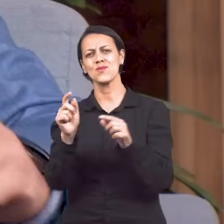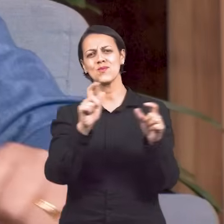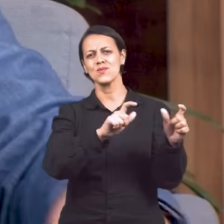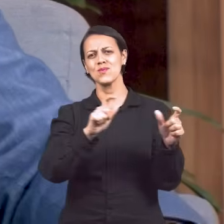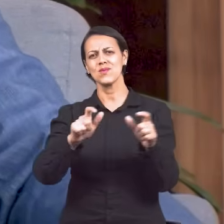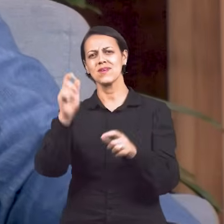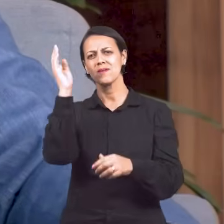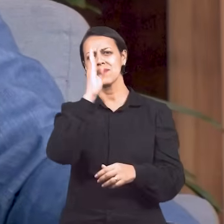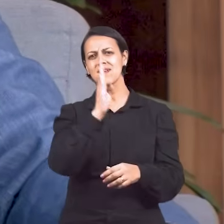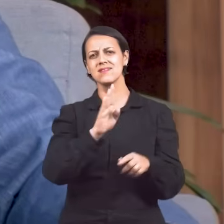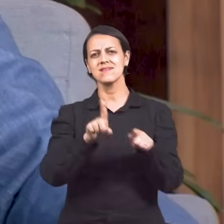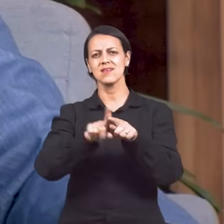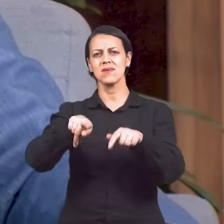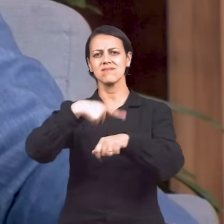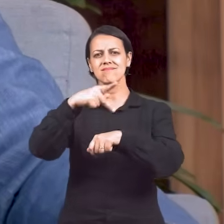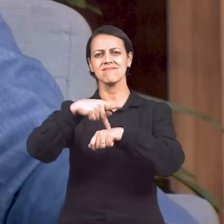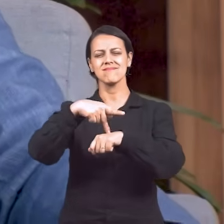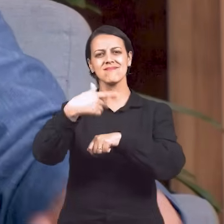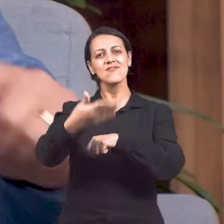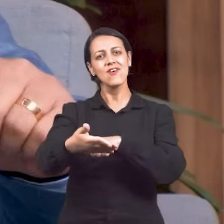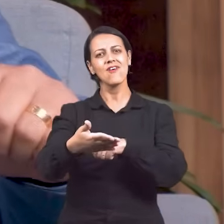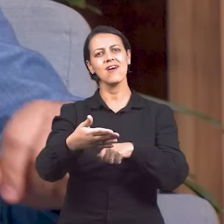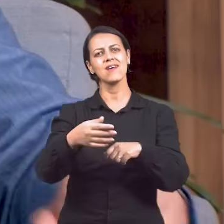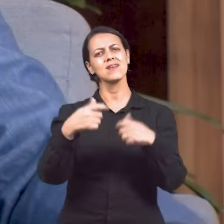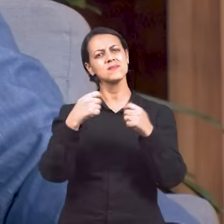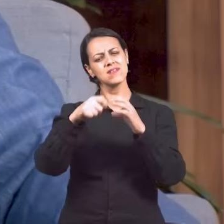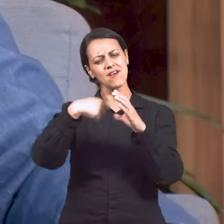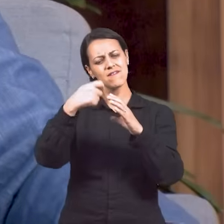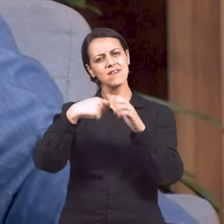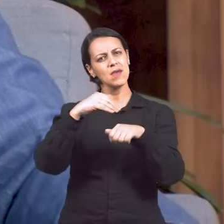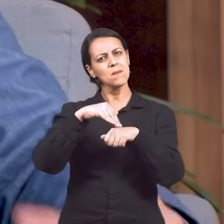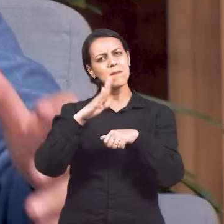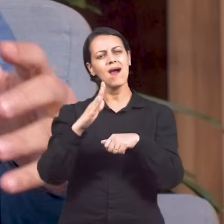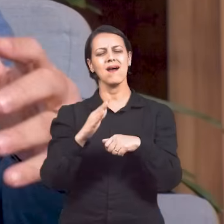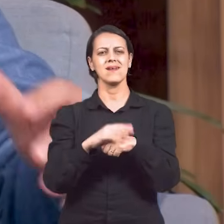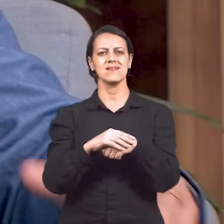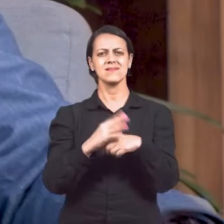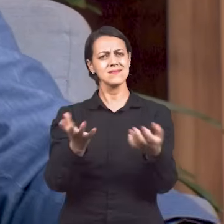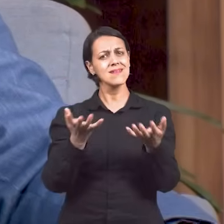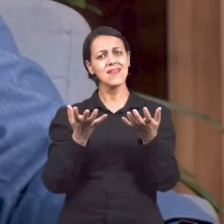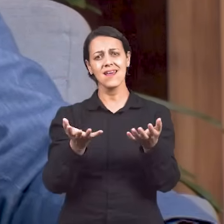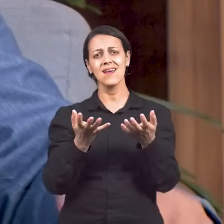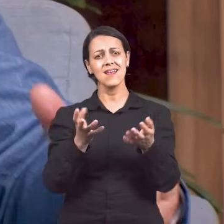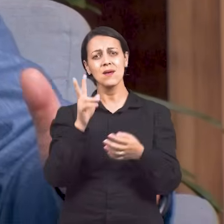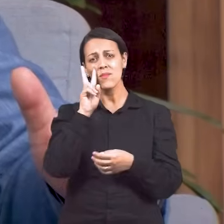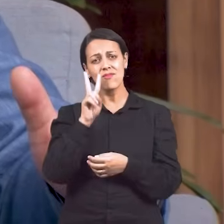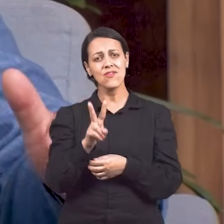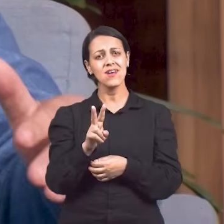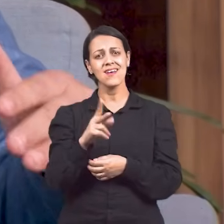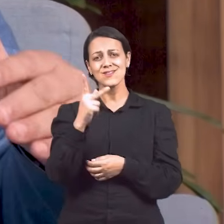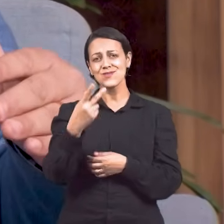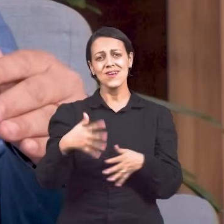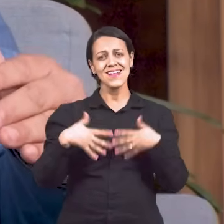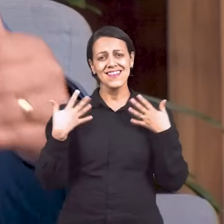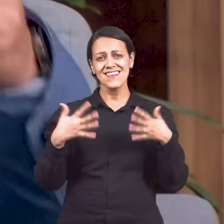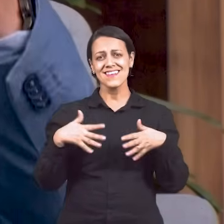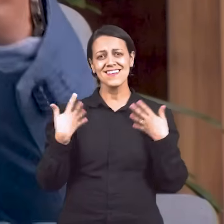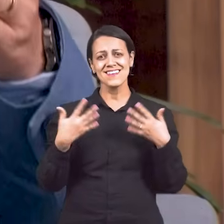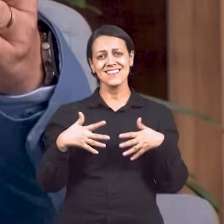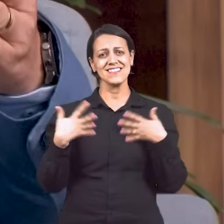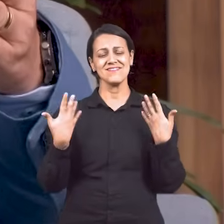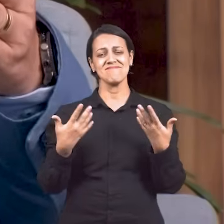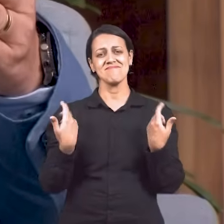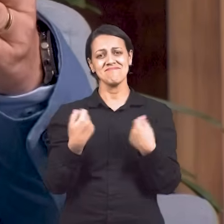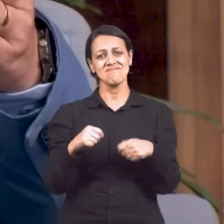nos mande mais vídeos de recados. Nós queremos ver aqui a sua alegria em poder dizer ao